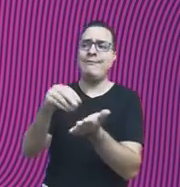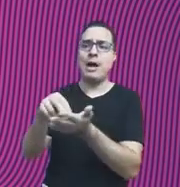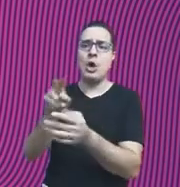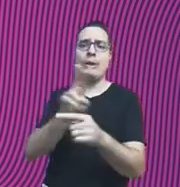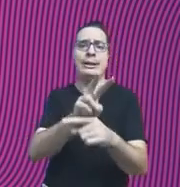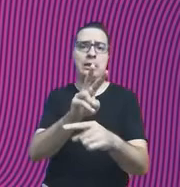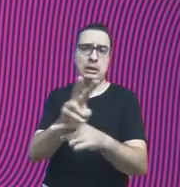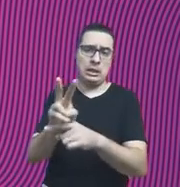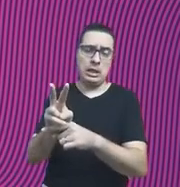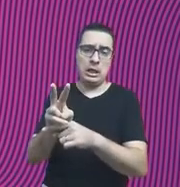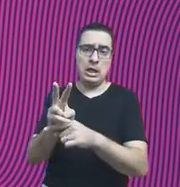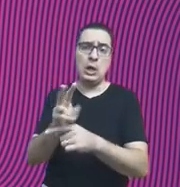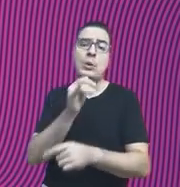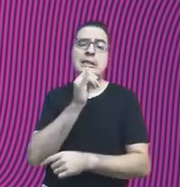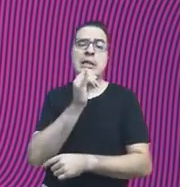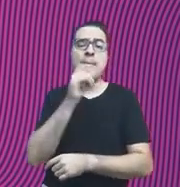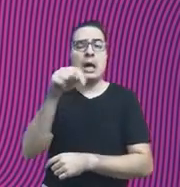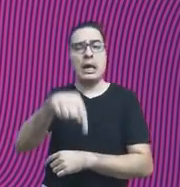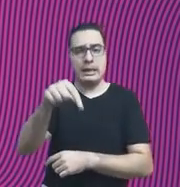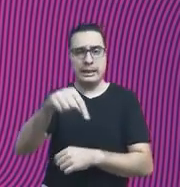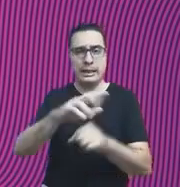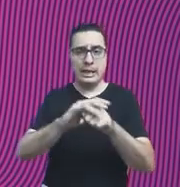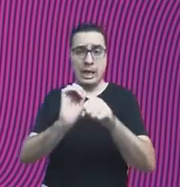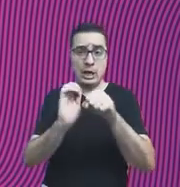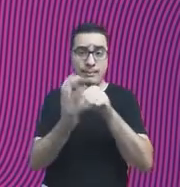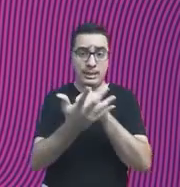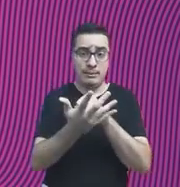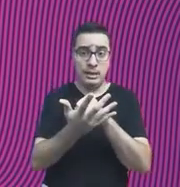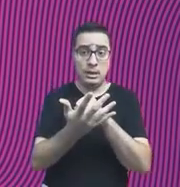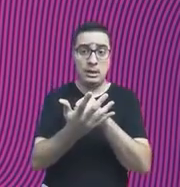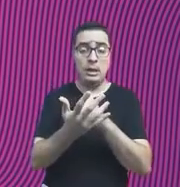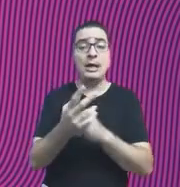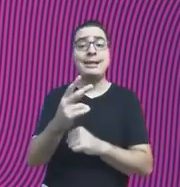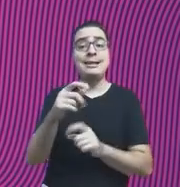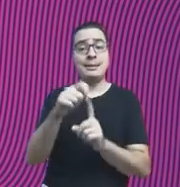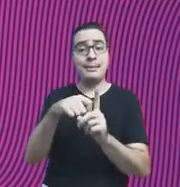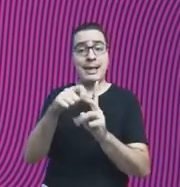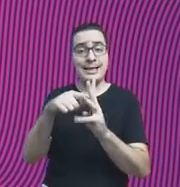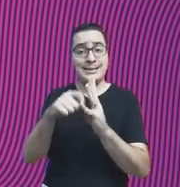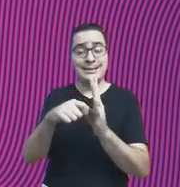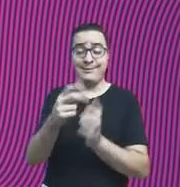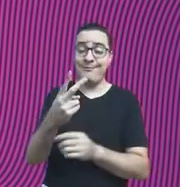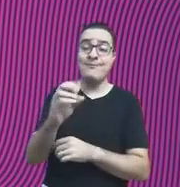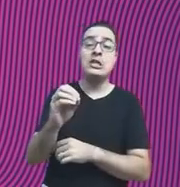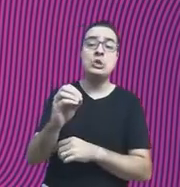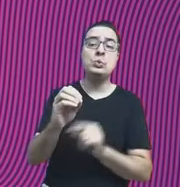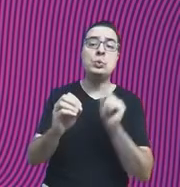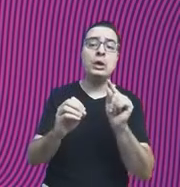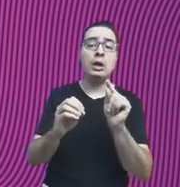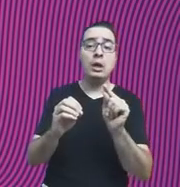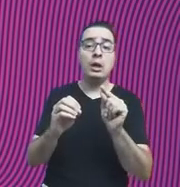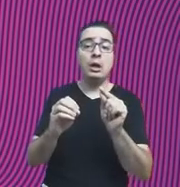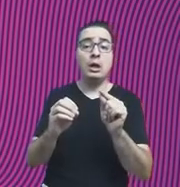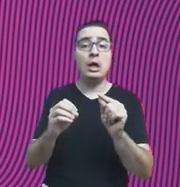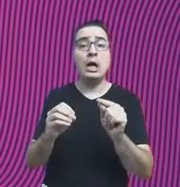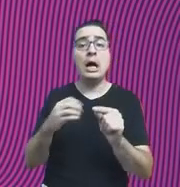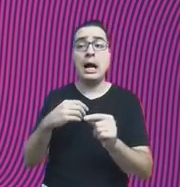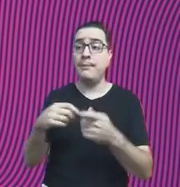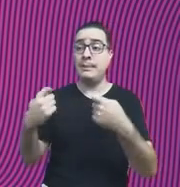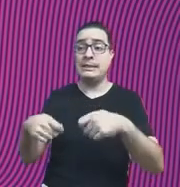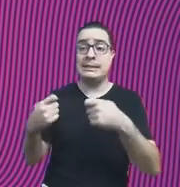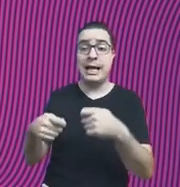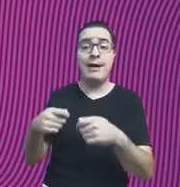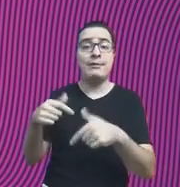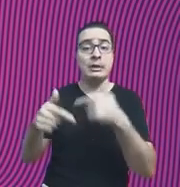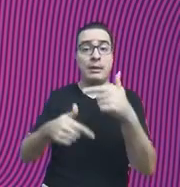da pandemia. O que aconteceu na Covid nesses 20 meses? O que aconteceu foi que cresceu a demanda por serviços, tá